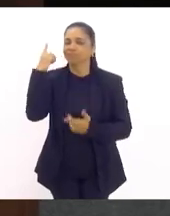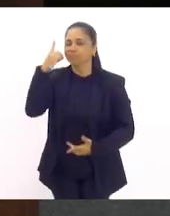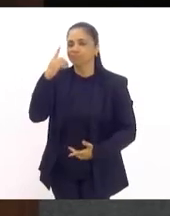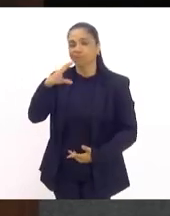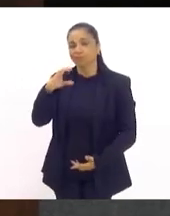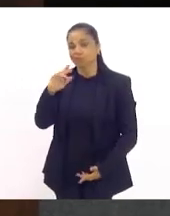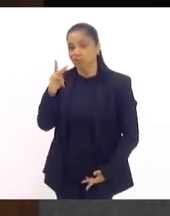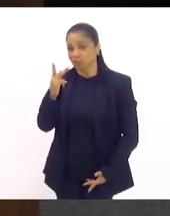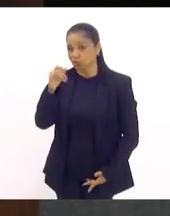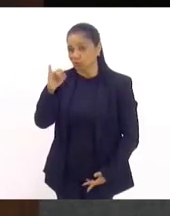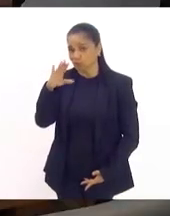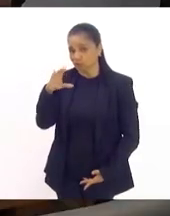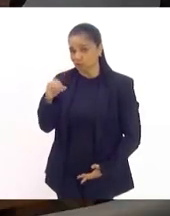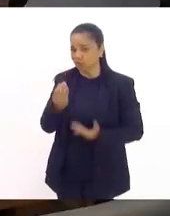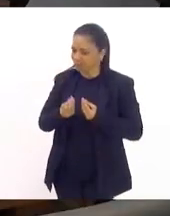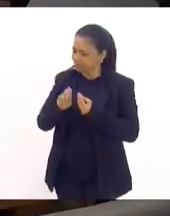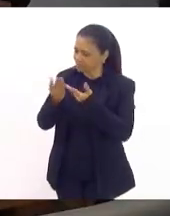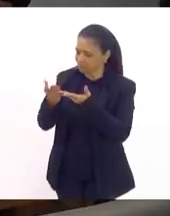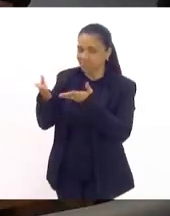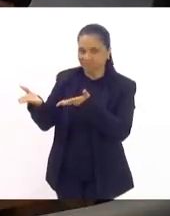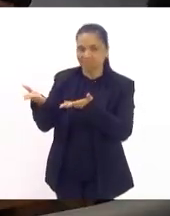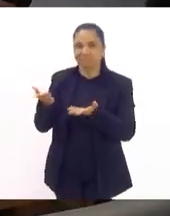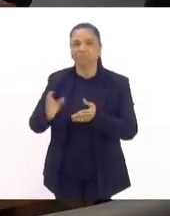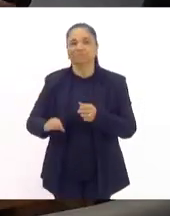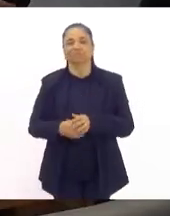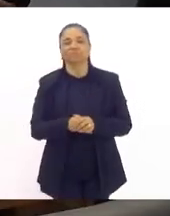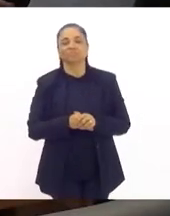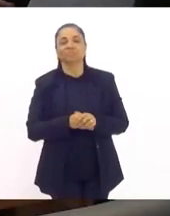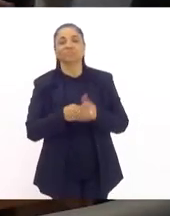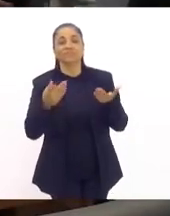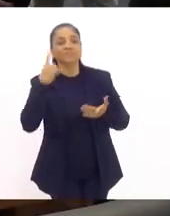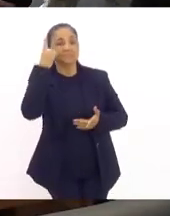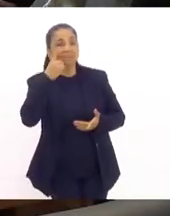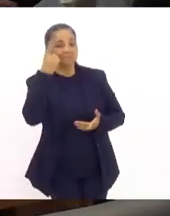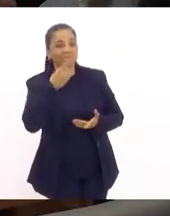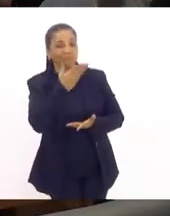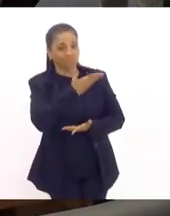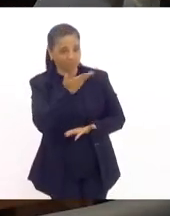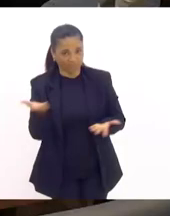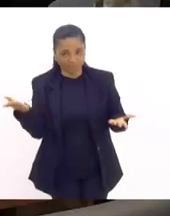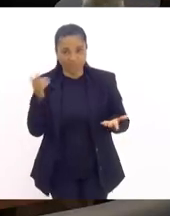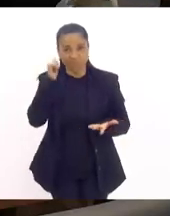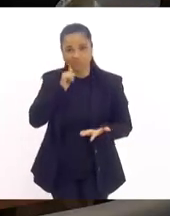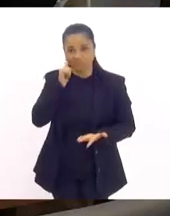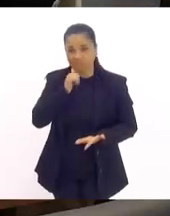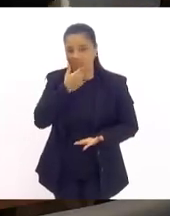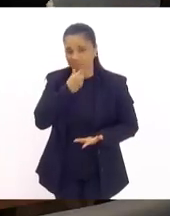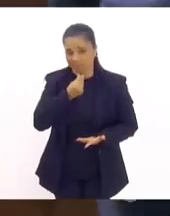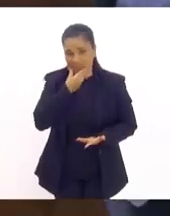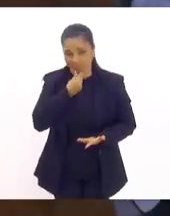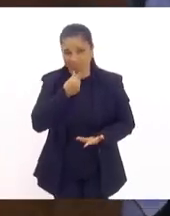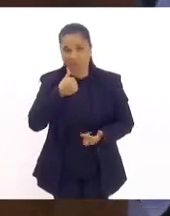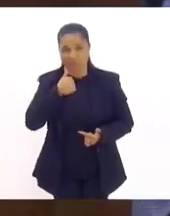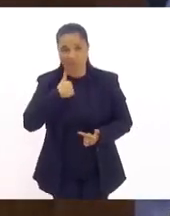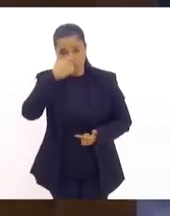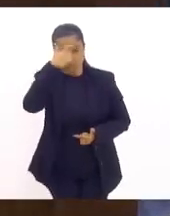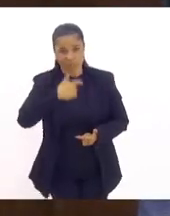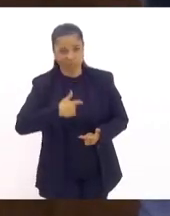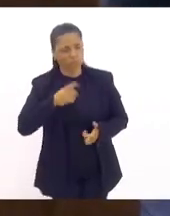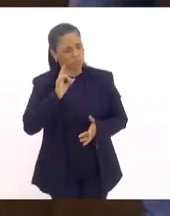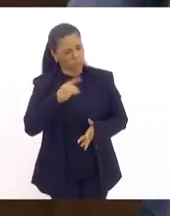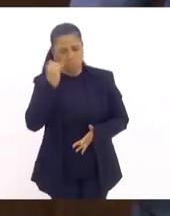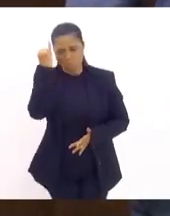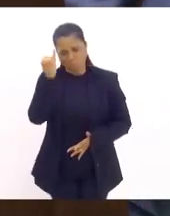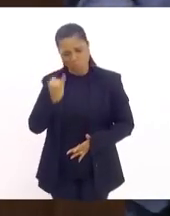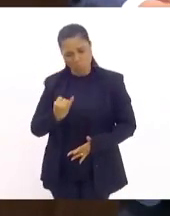parte e a coautoria. Senhor presidente, colegas deputados e deputadas, eu sempre fui magrinho, assim como